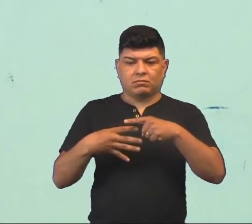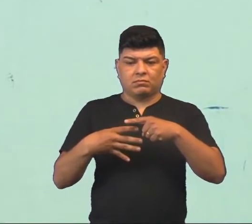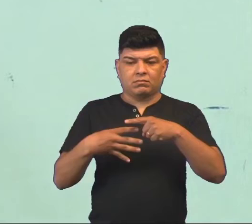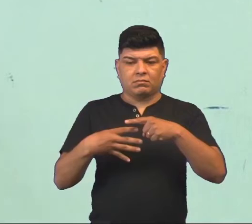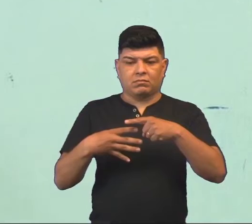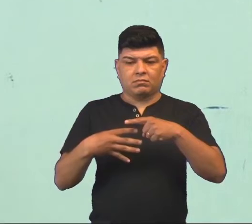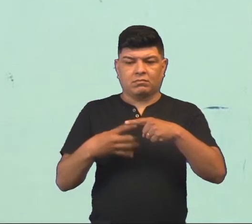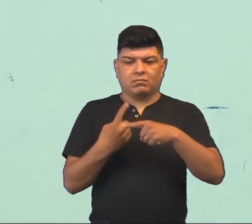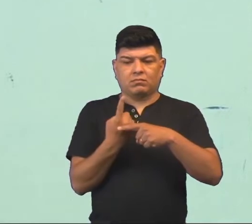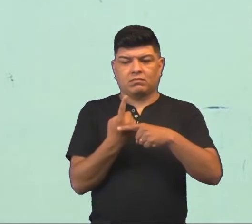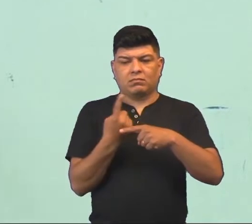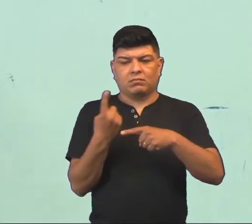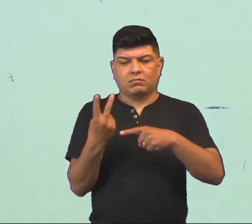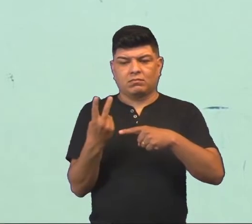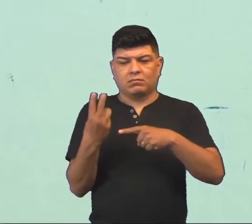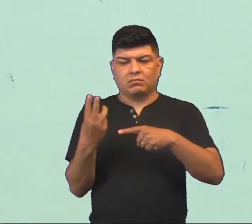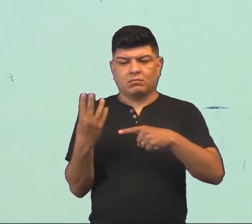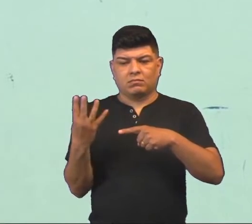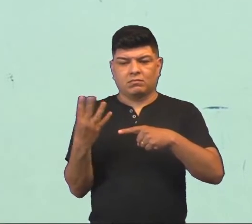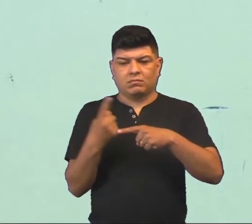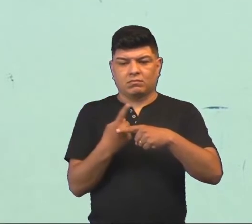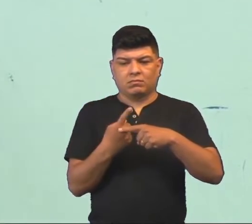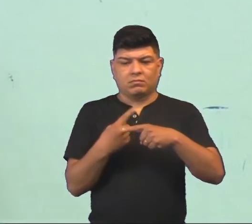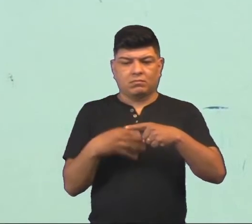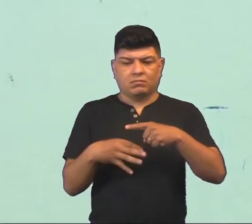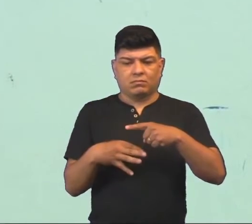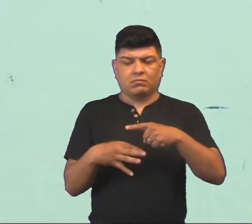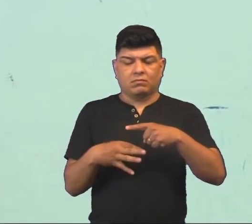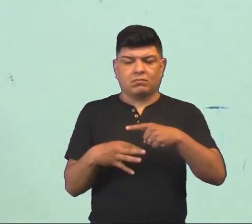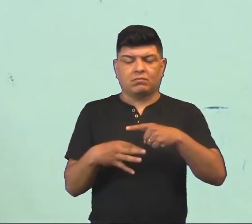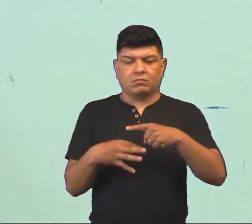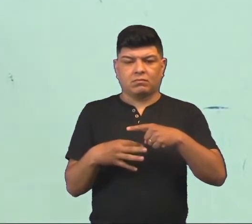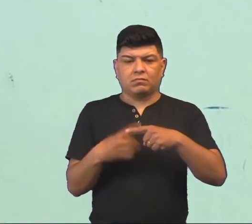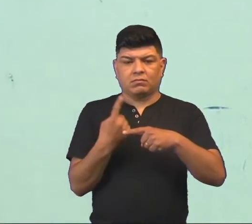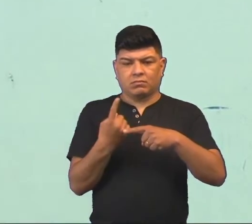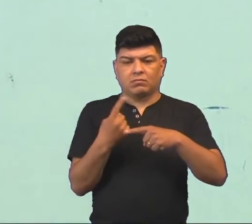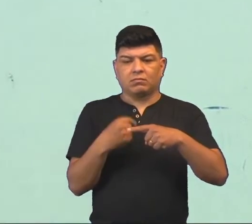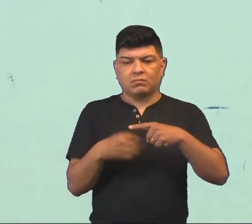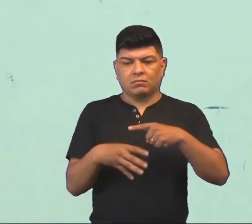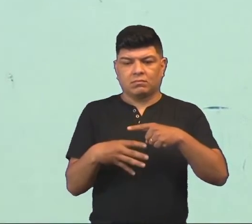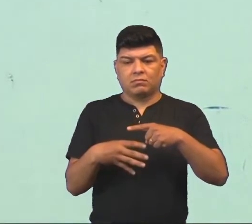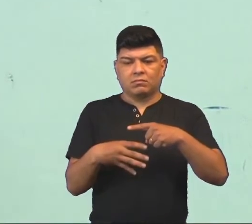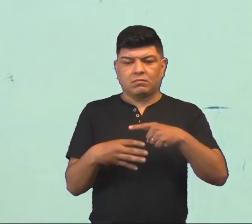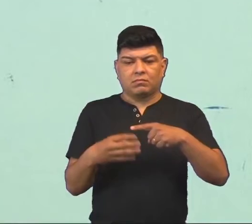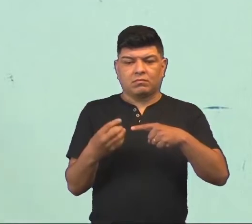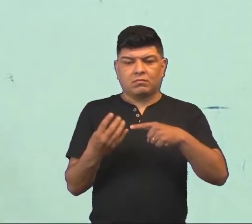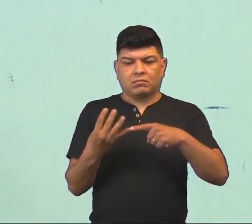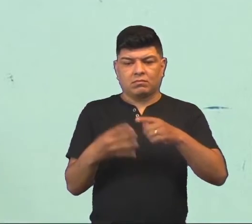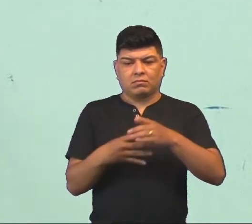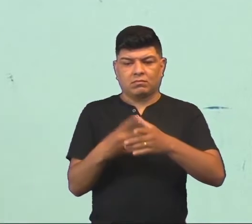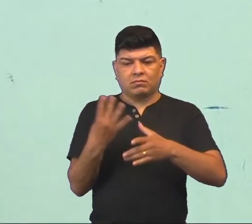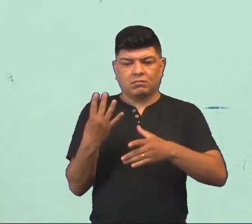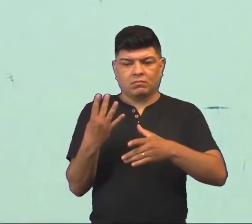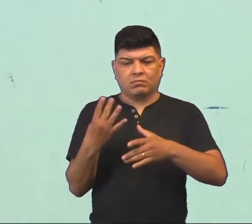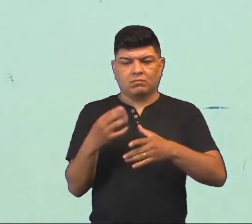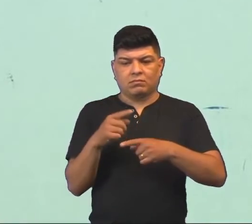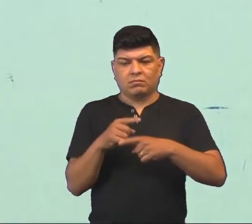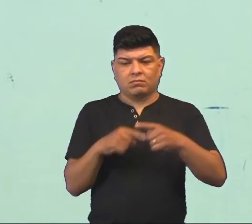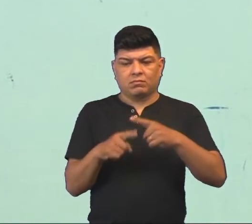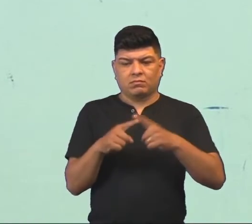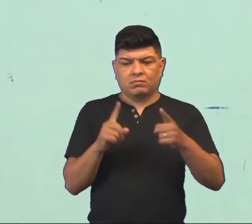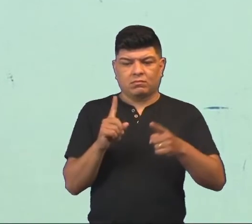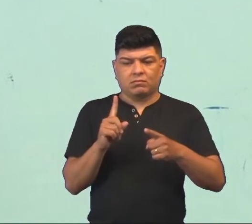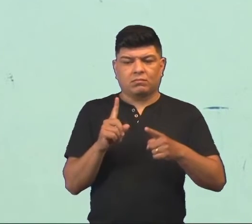1, 2, 3, 4. Por que 1/4? Porque eu estou dividindo o meu mesmo inteiro em 4 partes. Eu não dividi ele